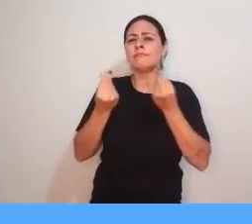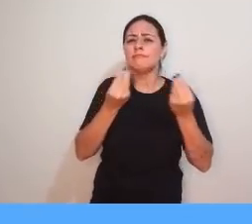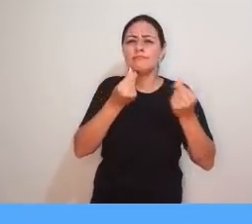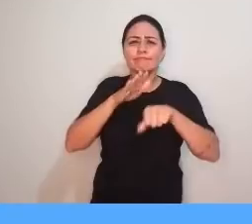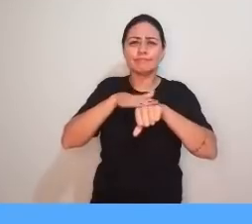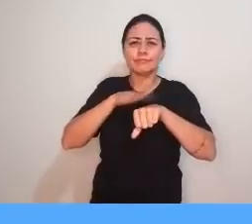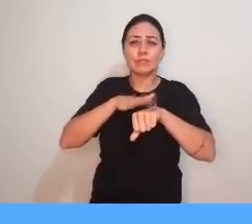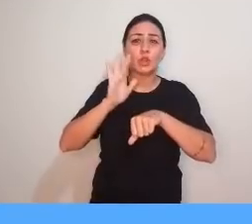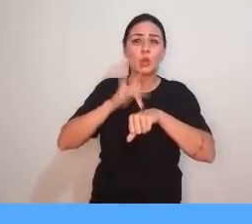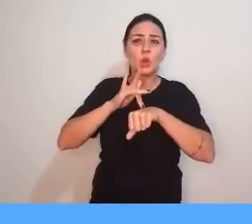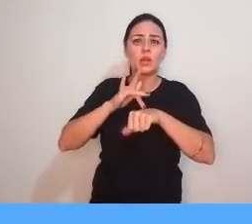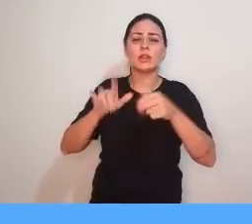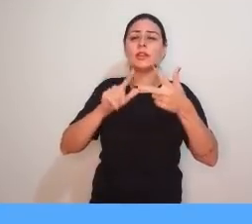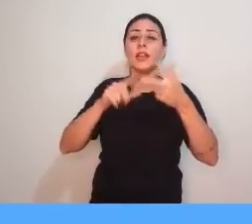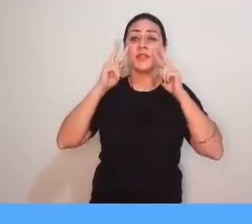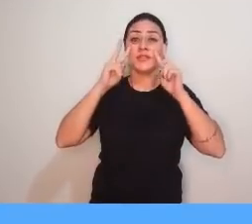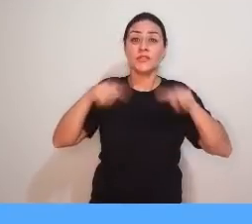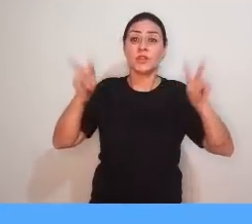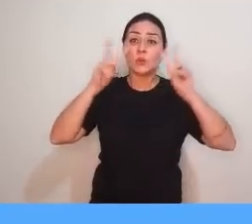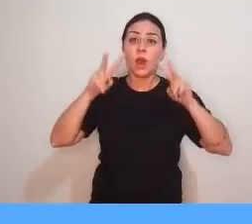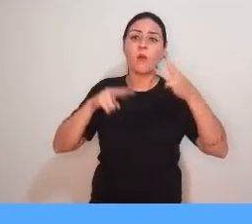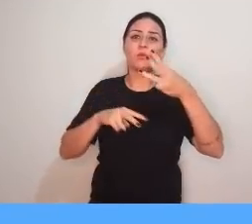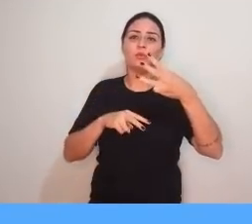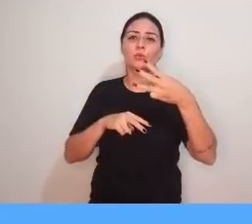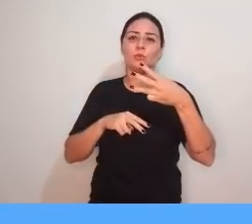Da visual, tá?